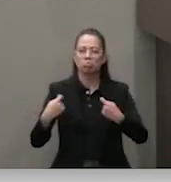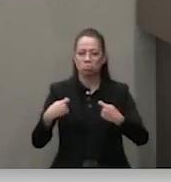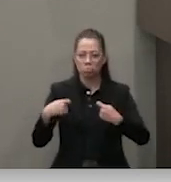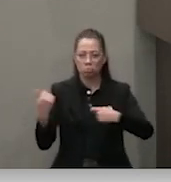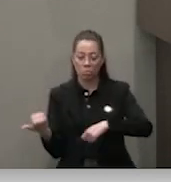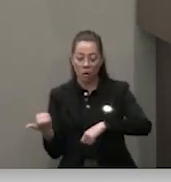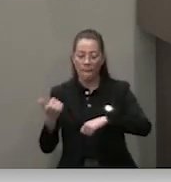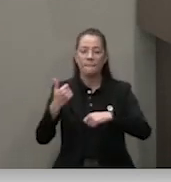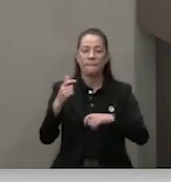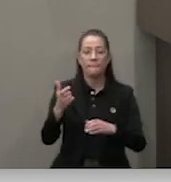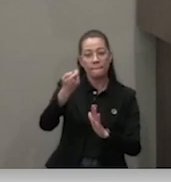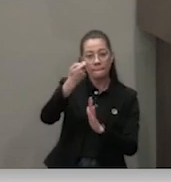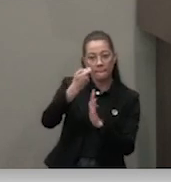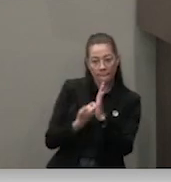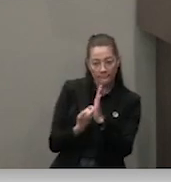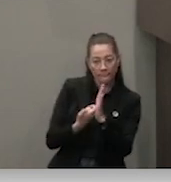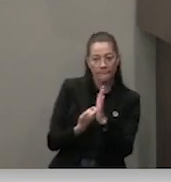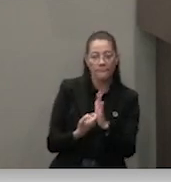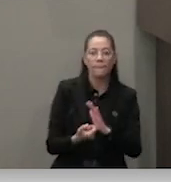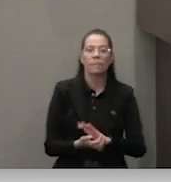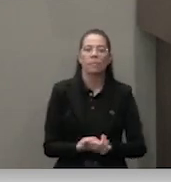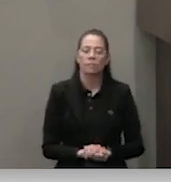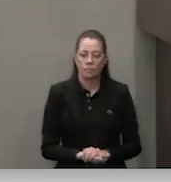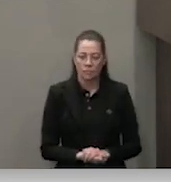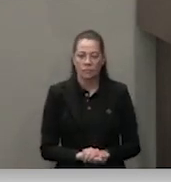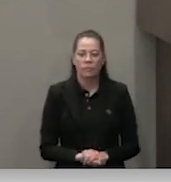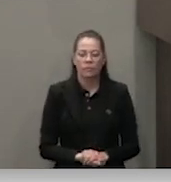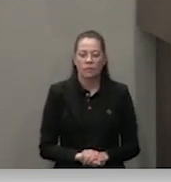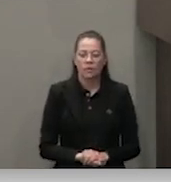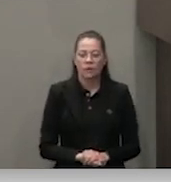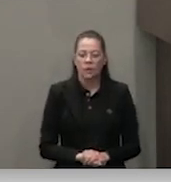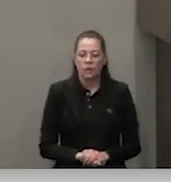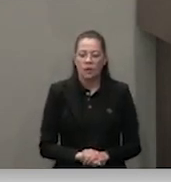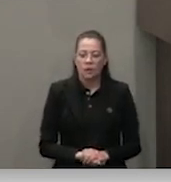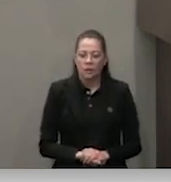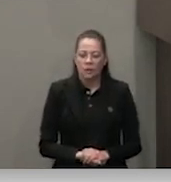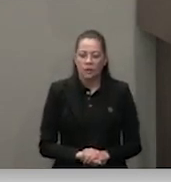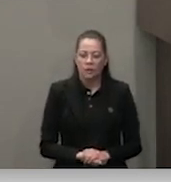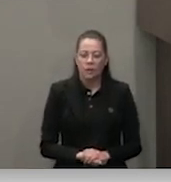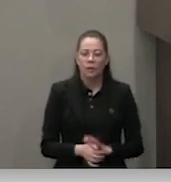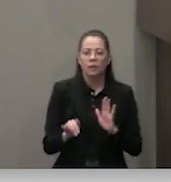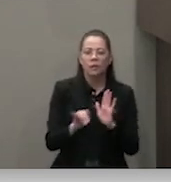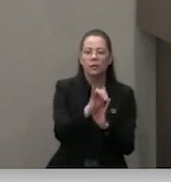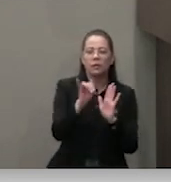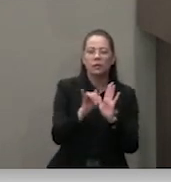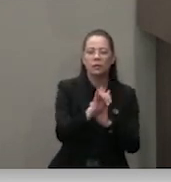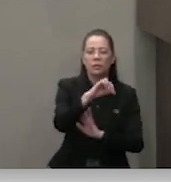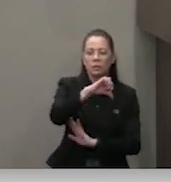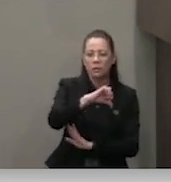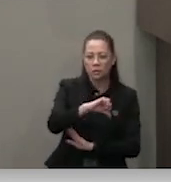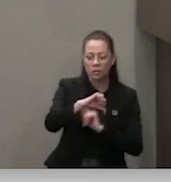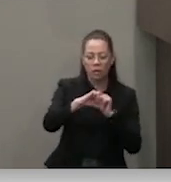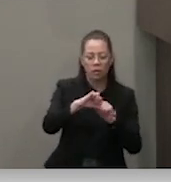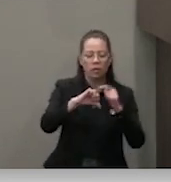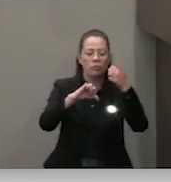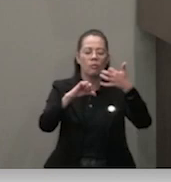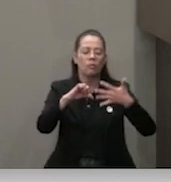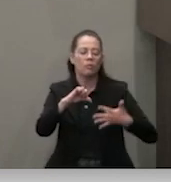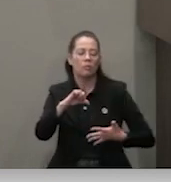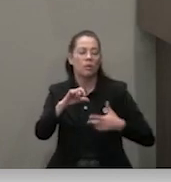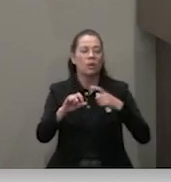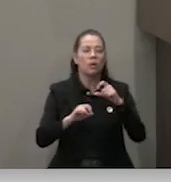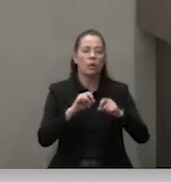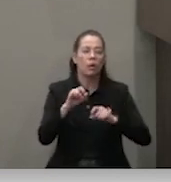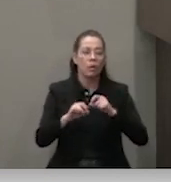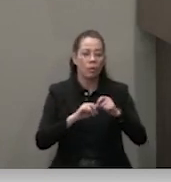supridos por concurso lá no inciso 9 ele excepciona por